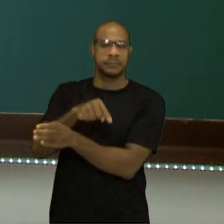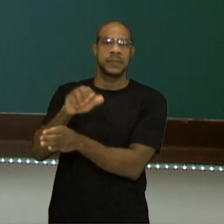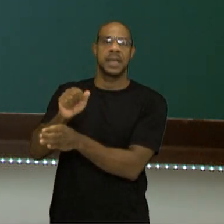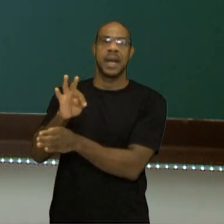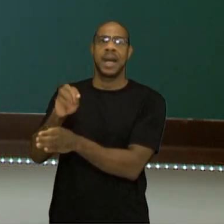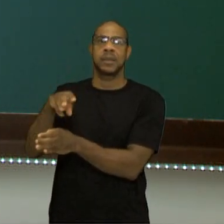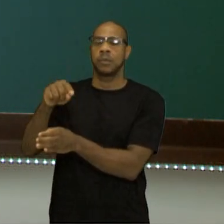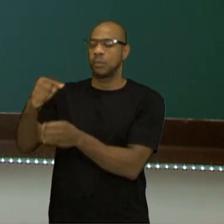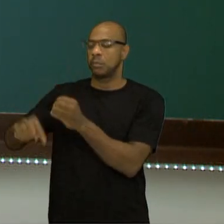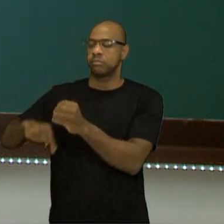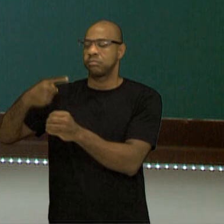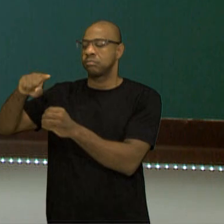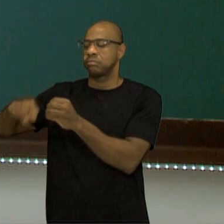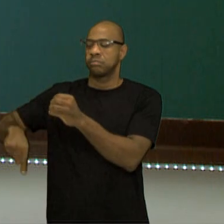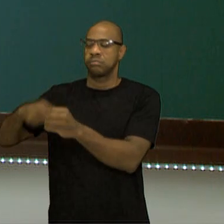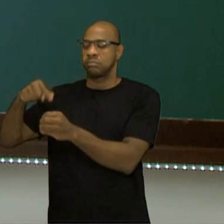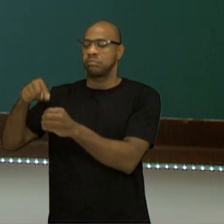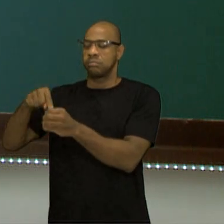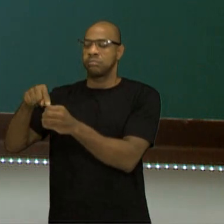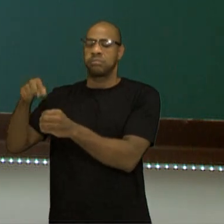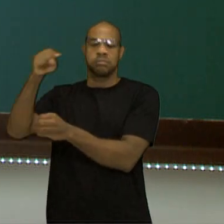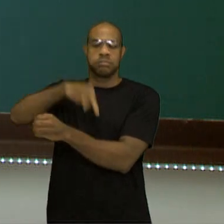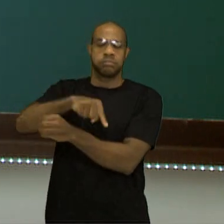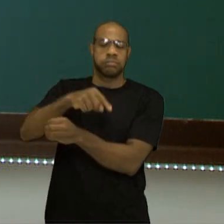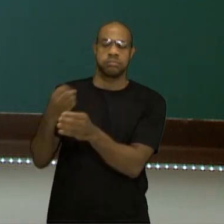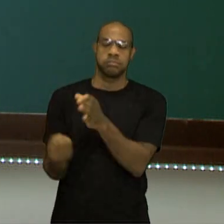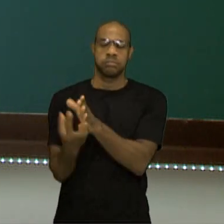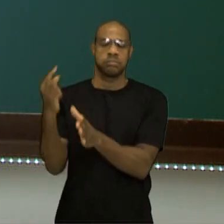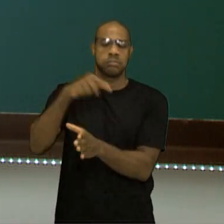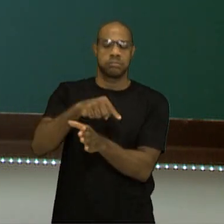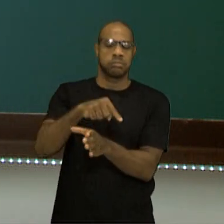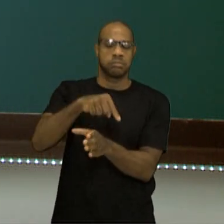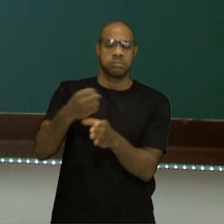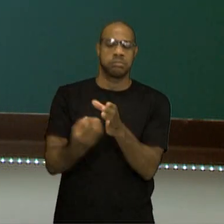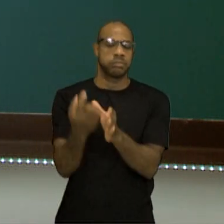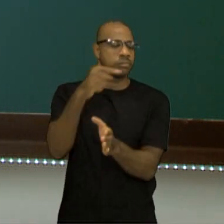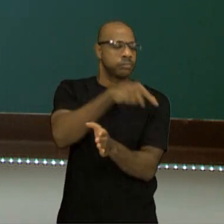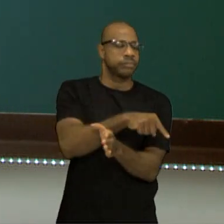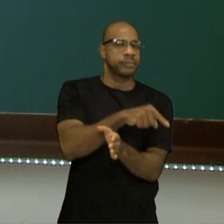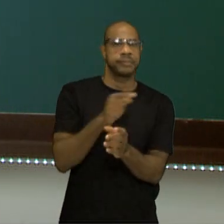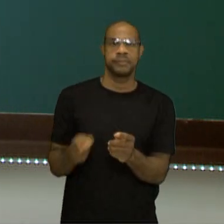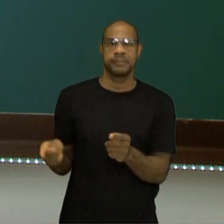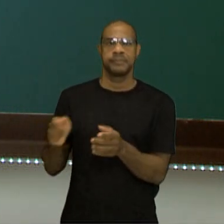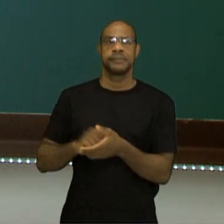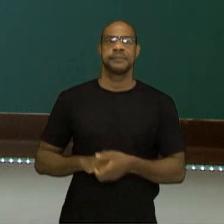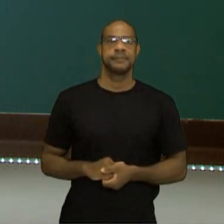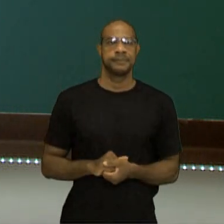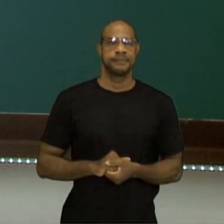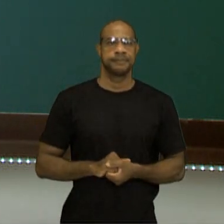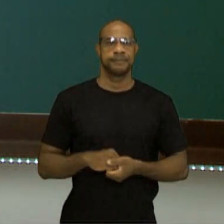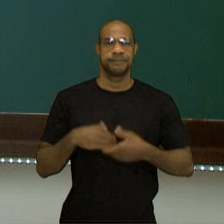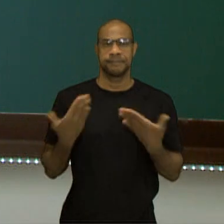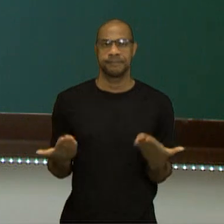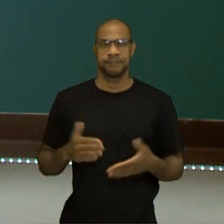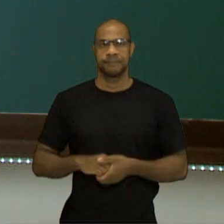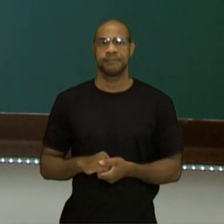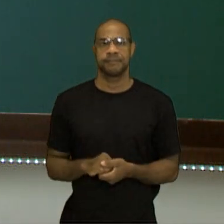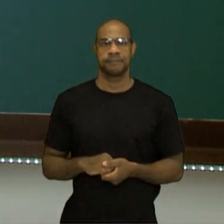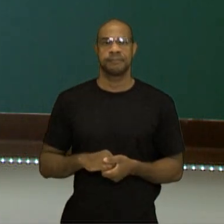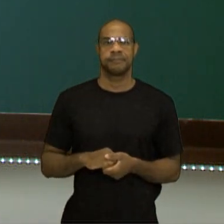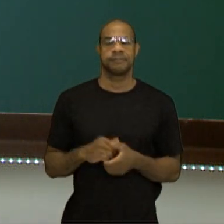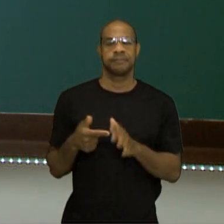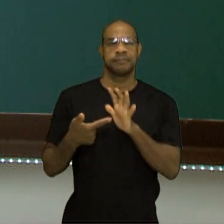de oxigênio. Hidrogênio e oxigênio são elementos químicos. Então, aqui eu